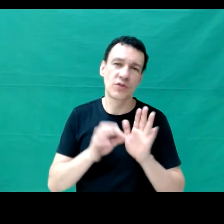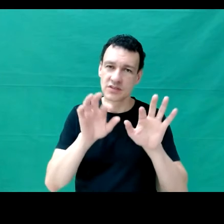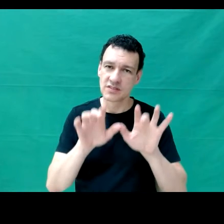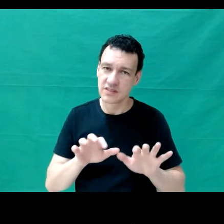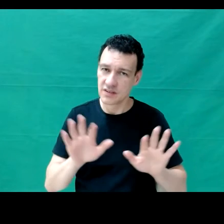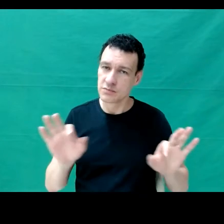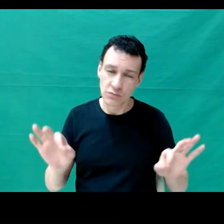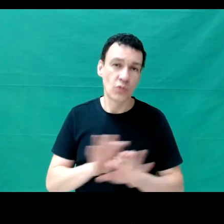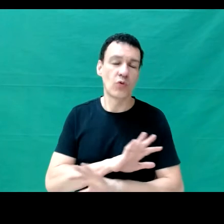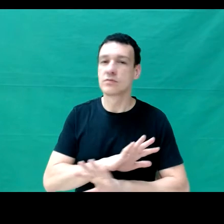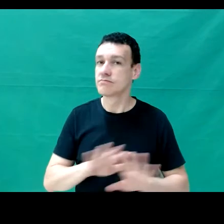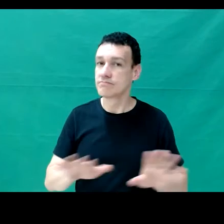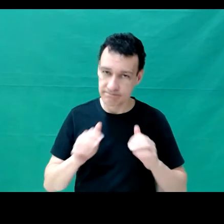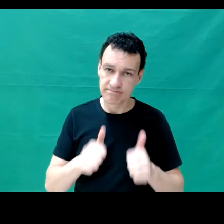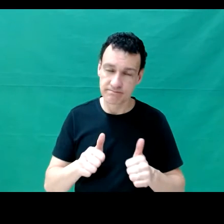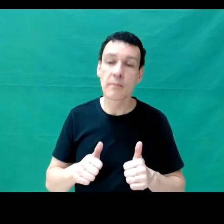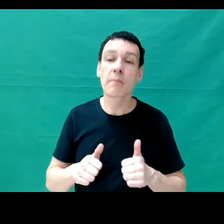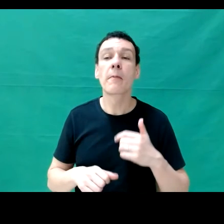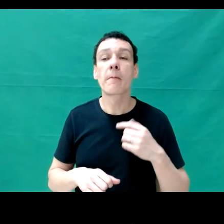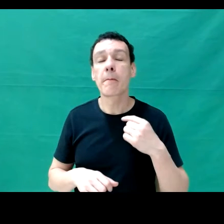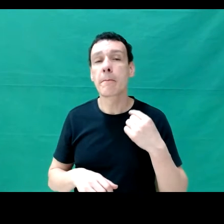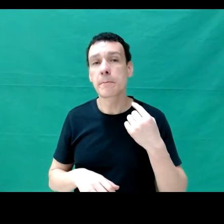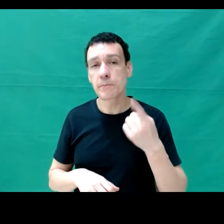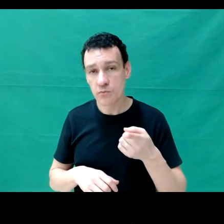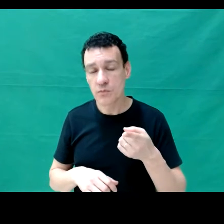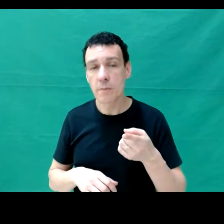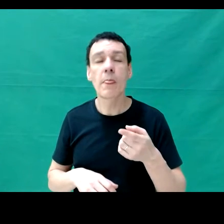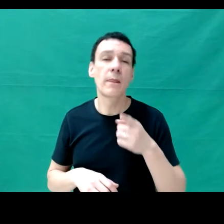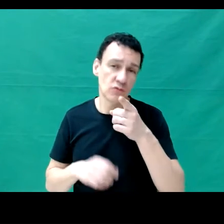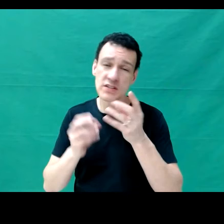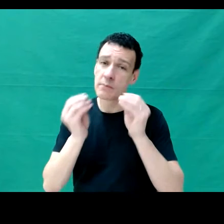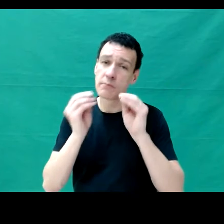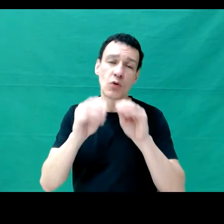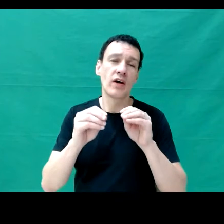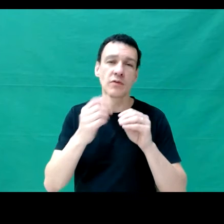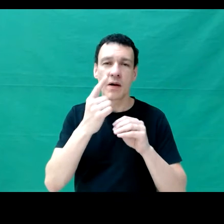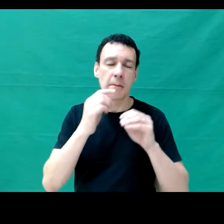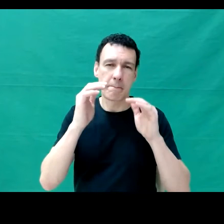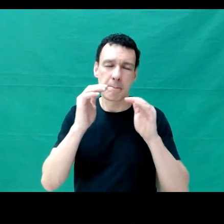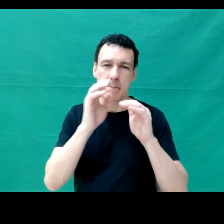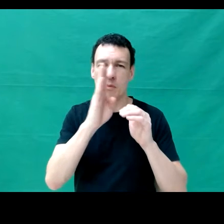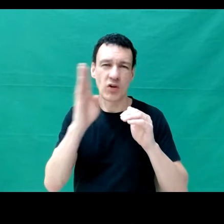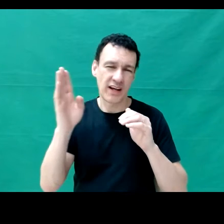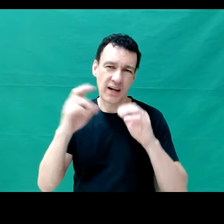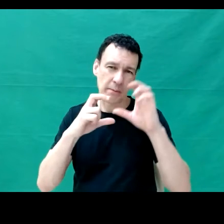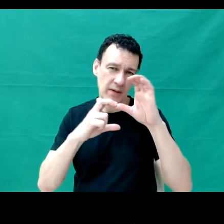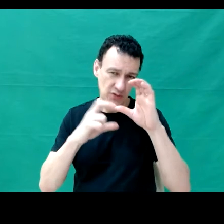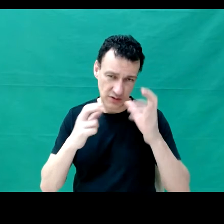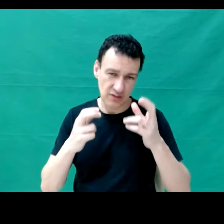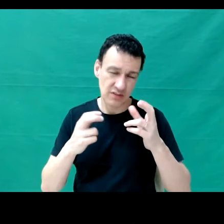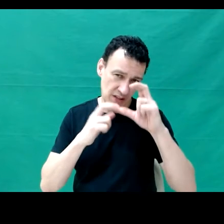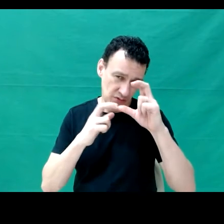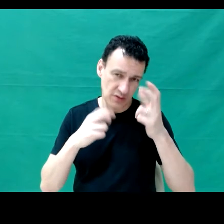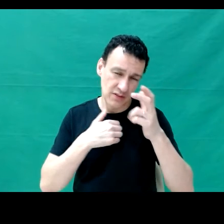eles codados em uma biblioteca Python, né, como a que eu criei, e você consegue fazer